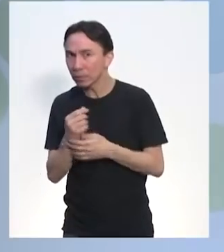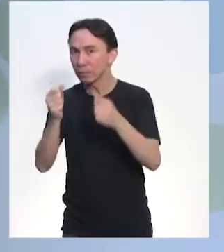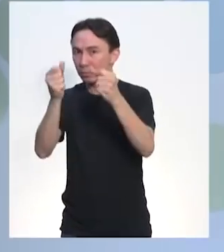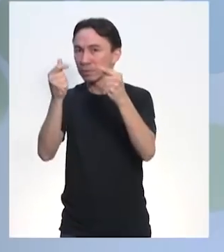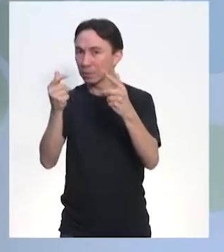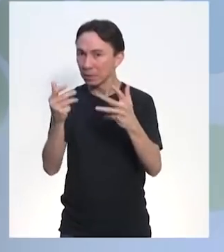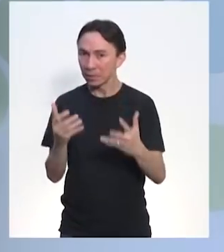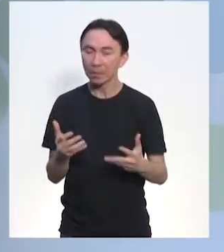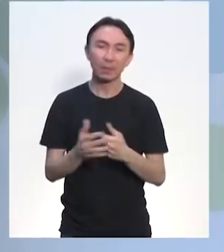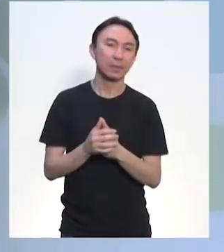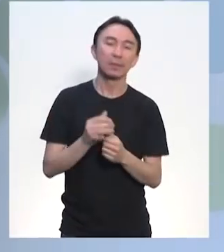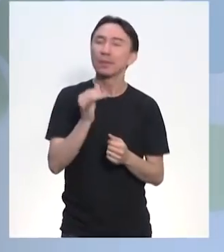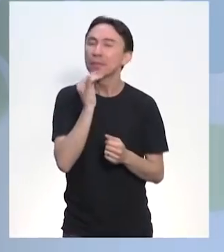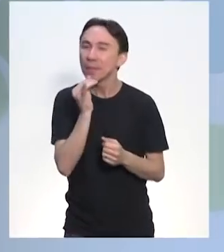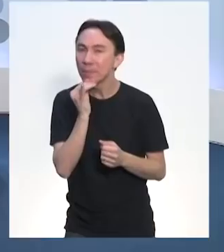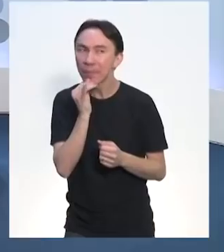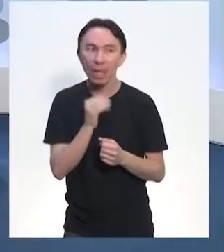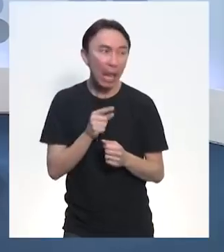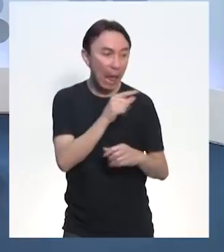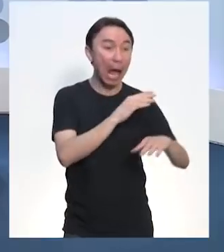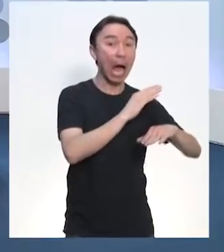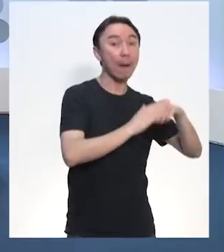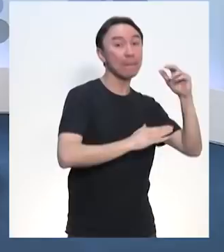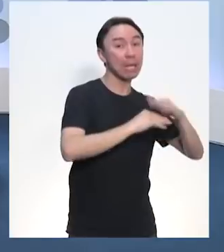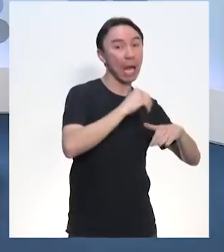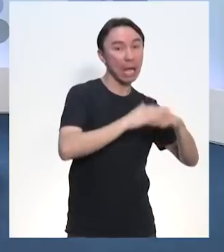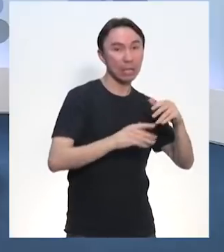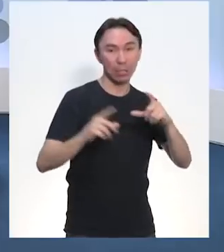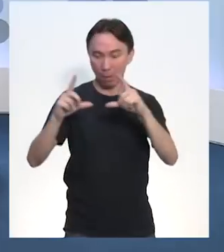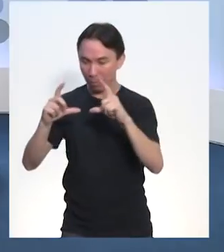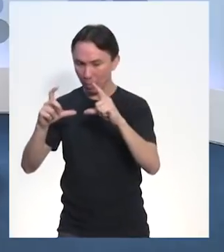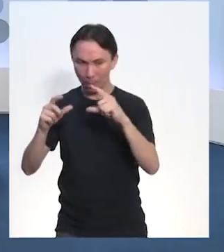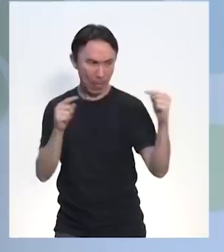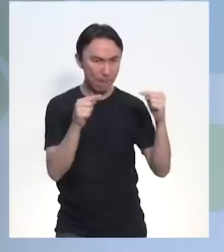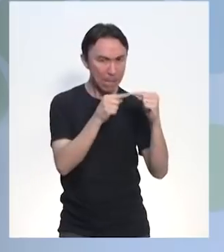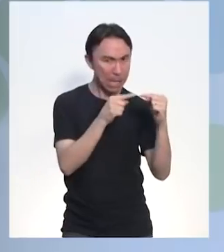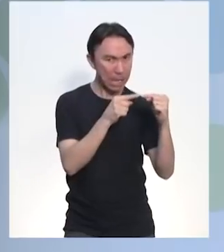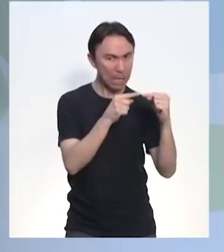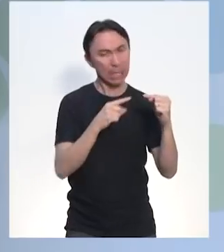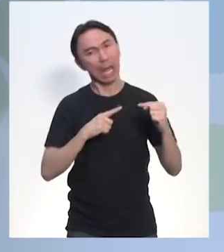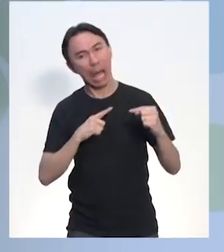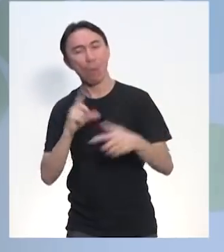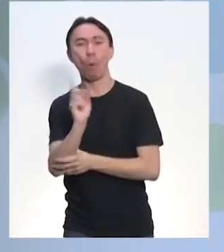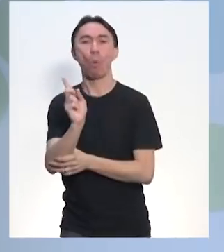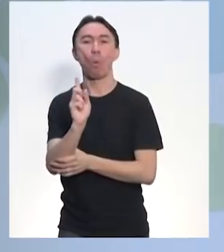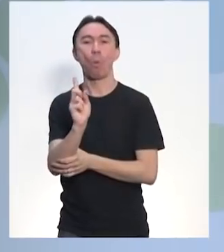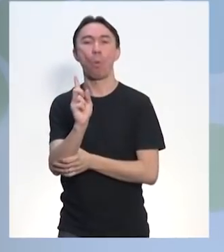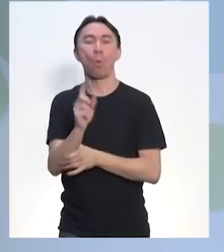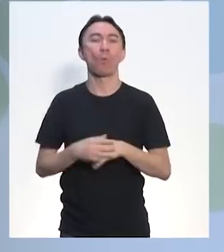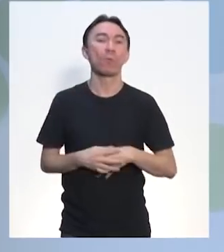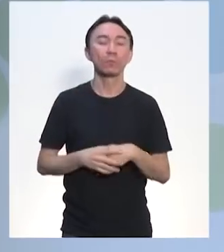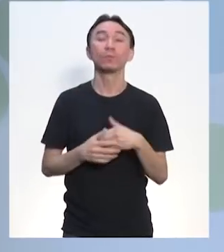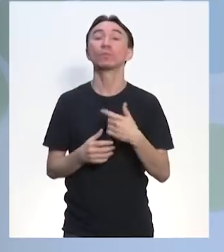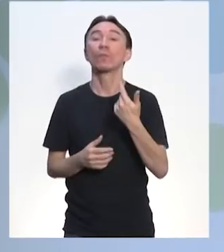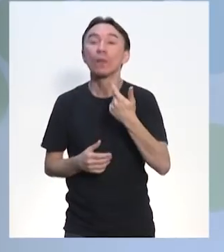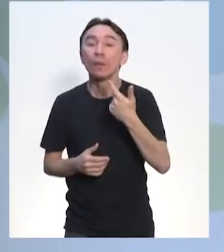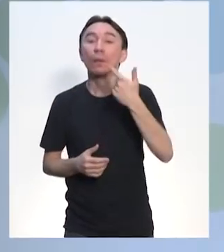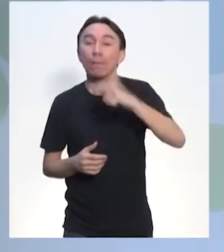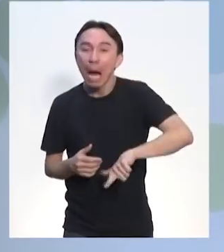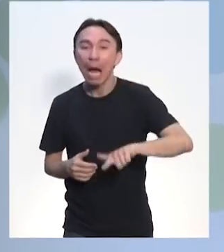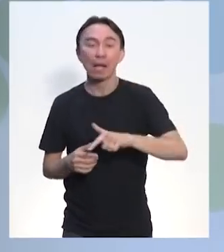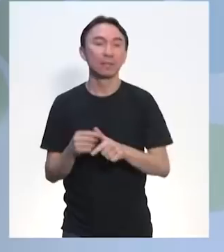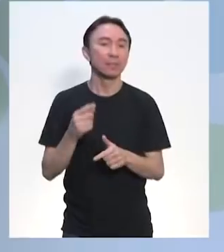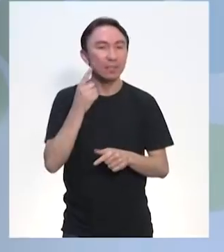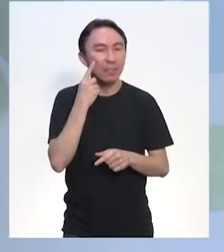tem relação com a habilidade, né? Essa é o primeiro objetivo aí, a primeira situação. Uma outra situação é vocês verem